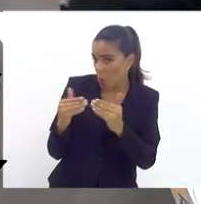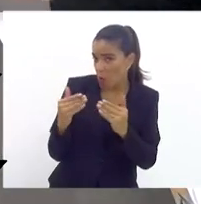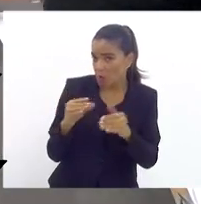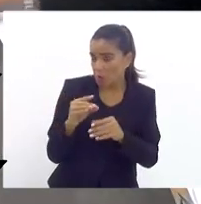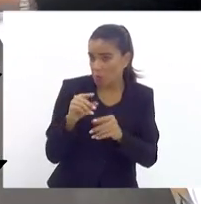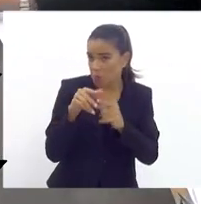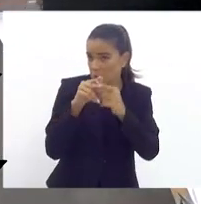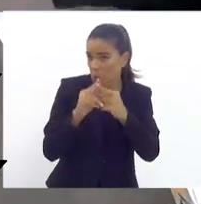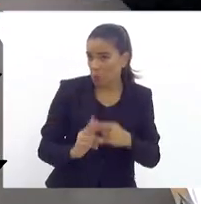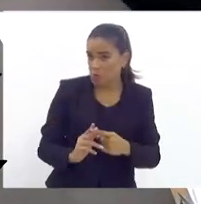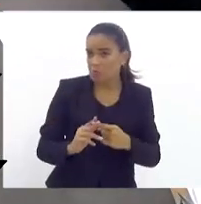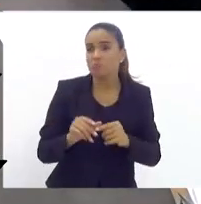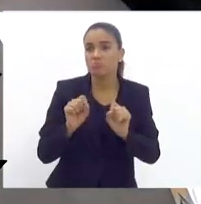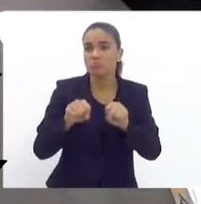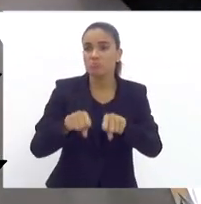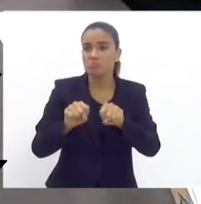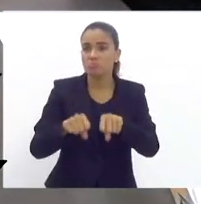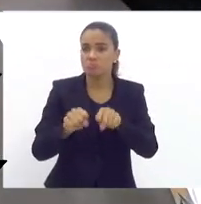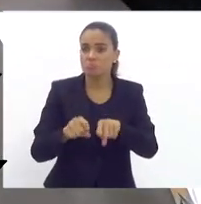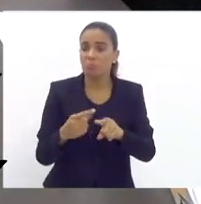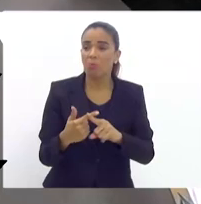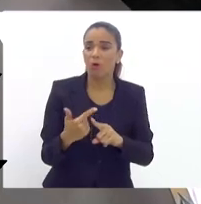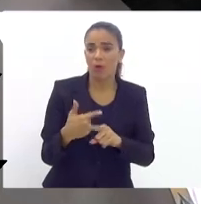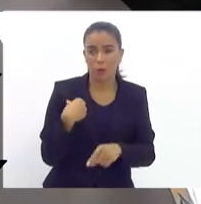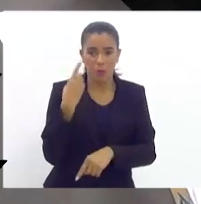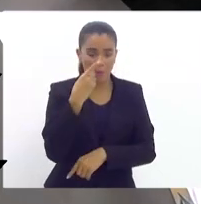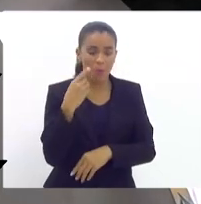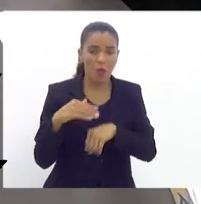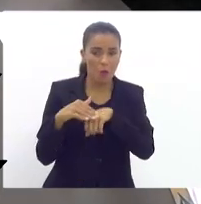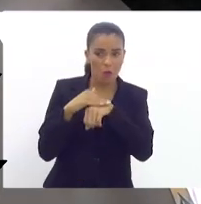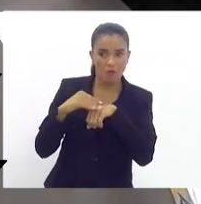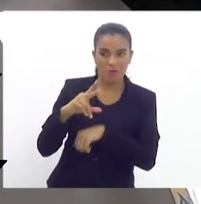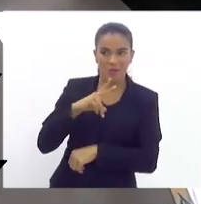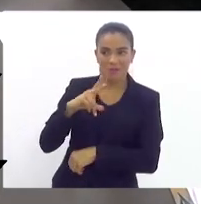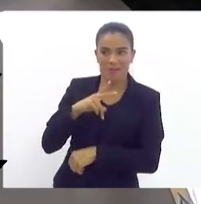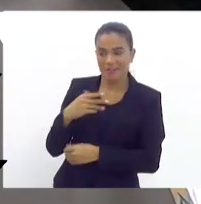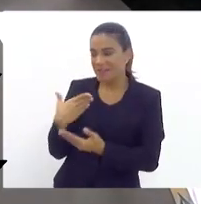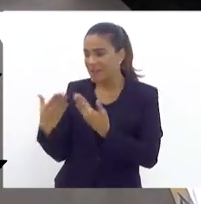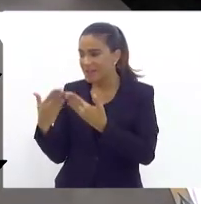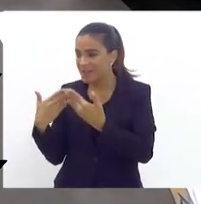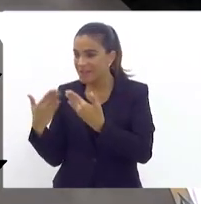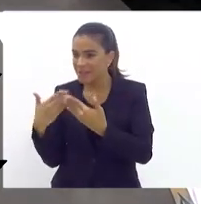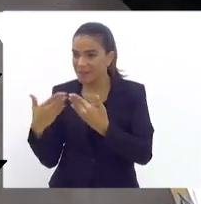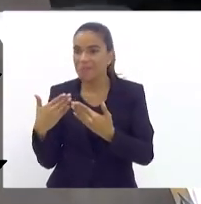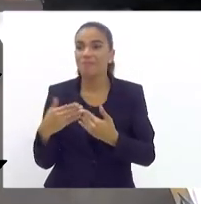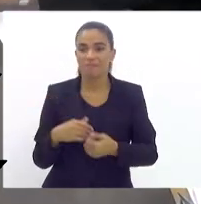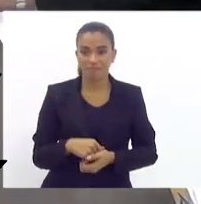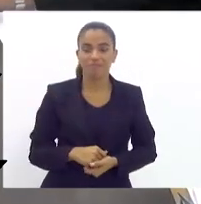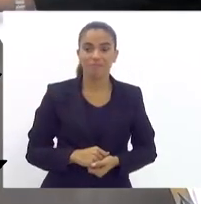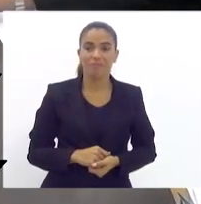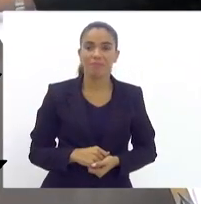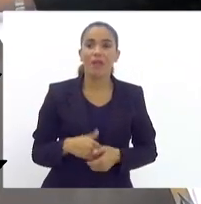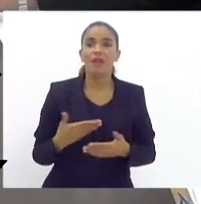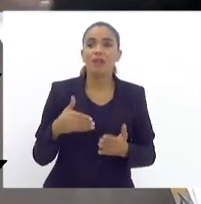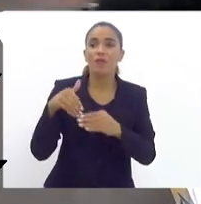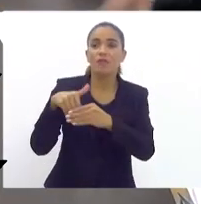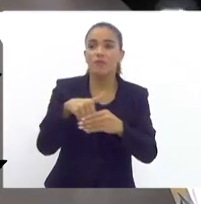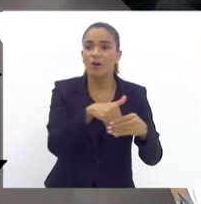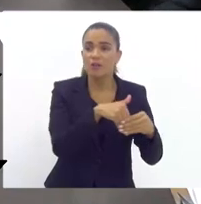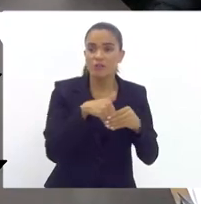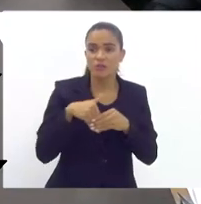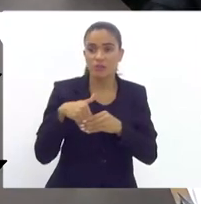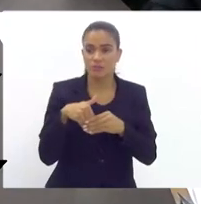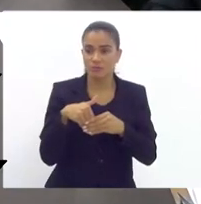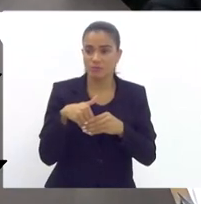até, o nobre deputado veio e falou comigo aqui. Converte para os índices de UFI. Então, em votação.